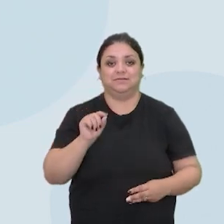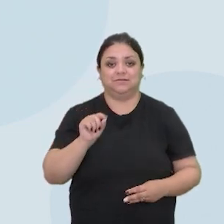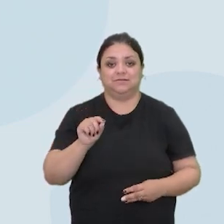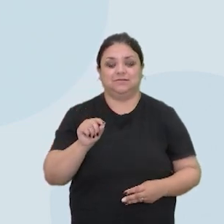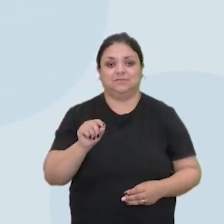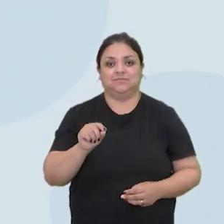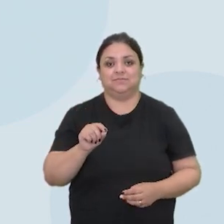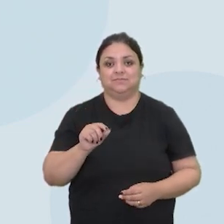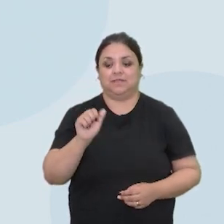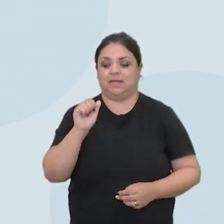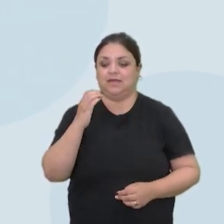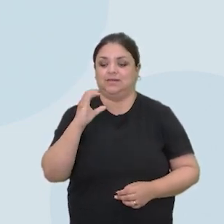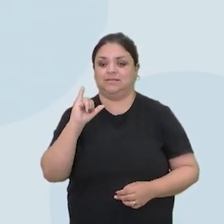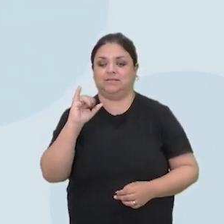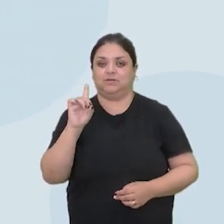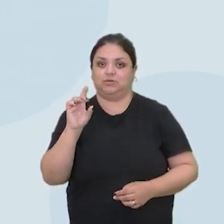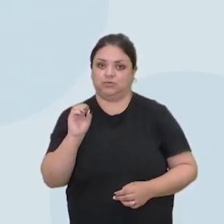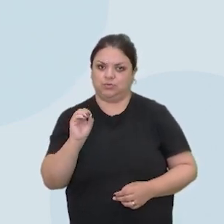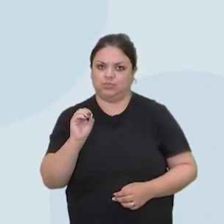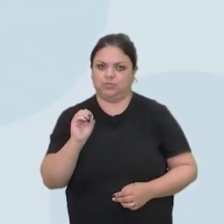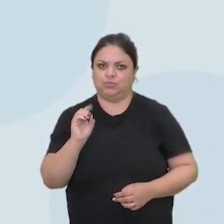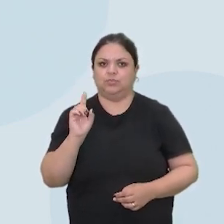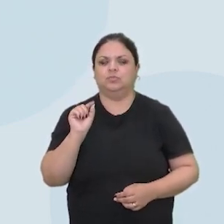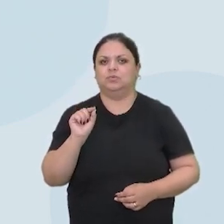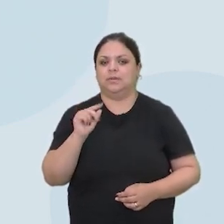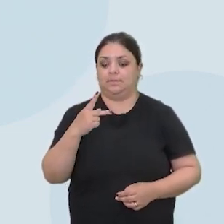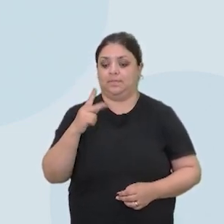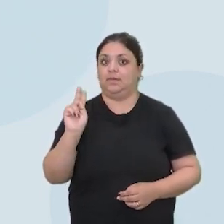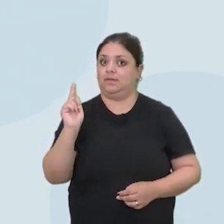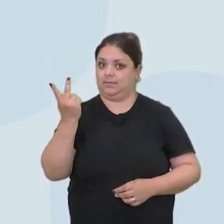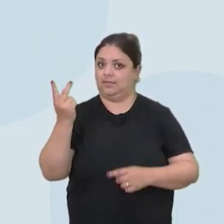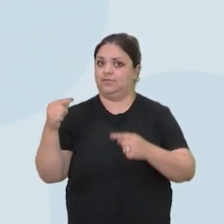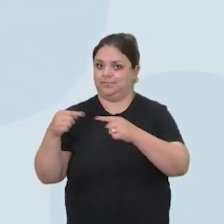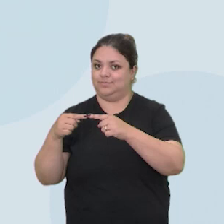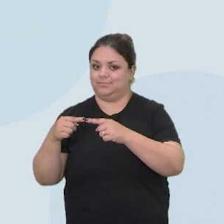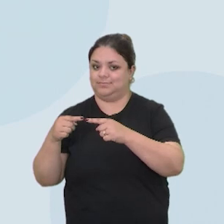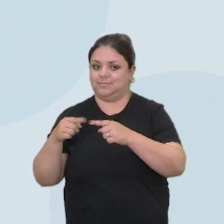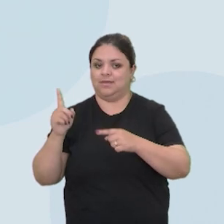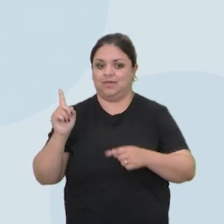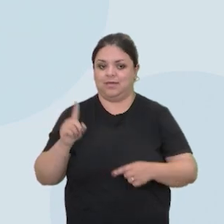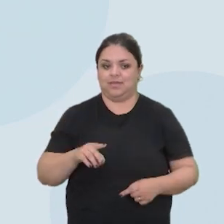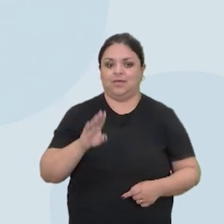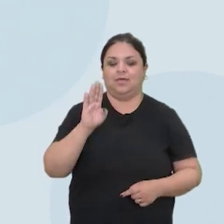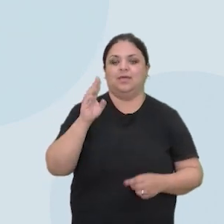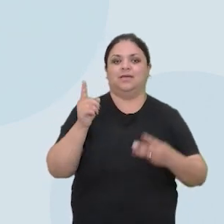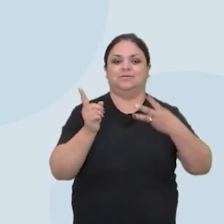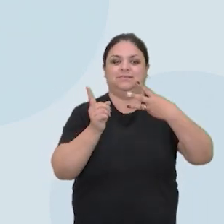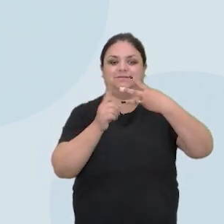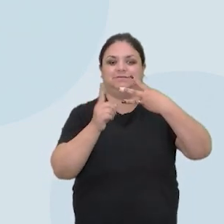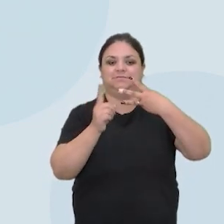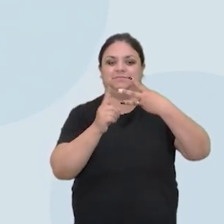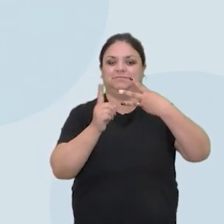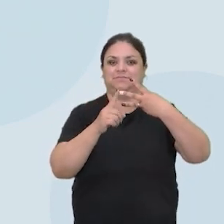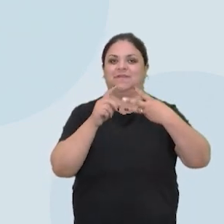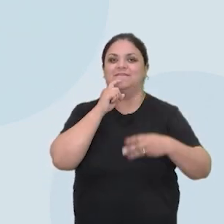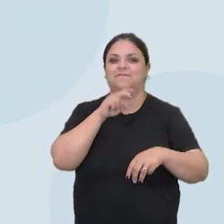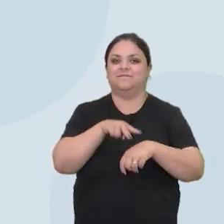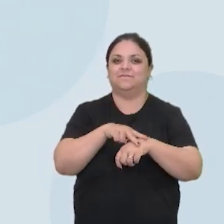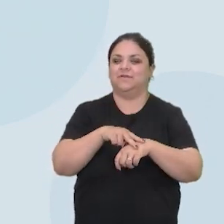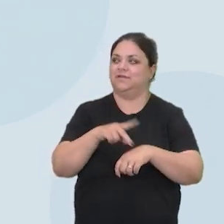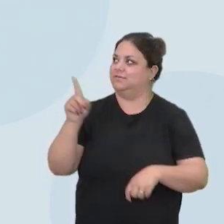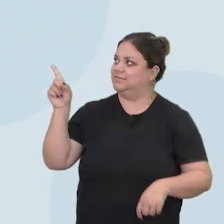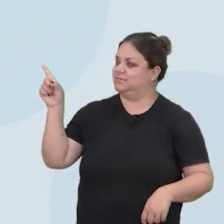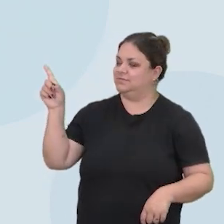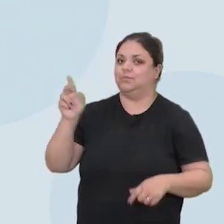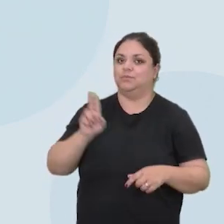fala de ácidos, né? Quando a gente vai trabalhar o pH principalmente, é a de Bronsted-Lowry, tá certo? A de Lewis, ela é mais ampla, mas ela vai falar